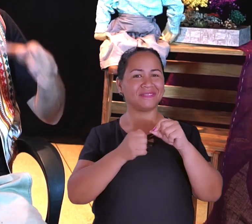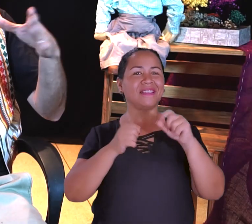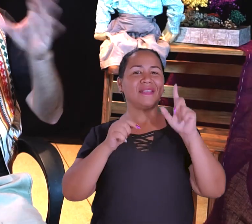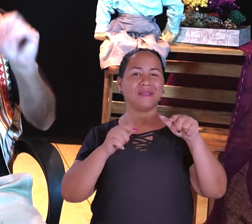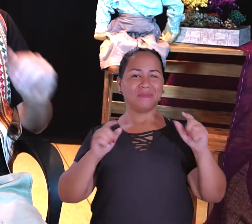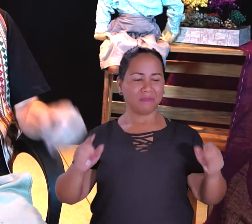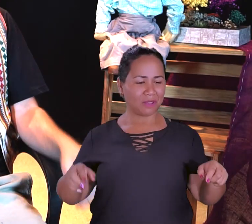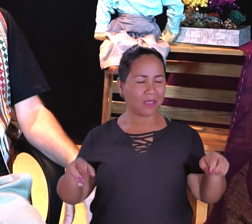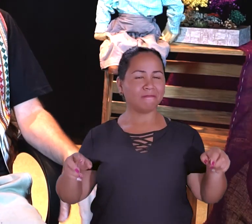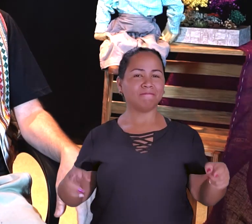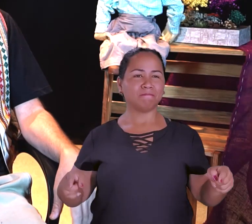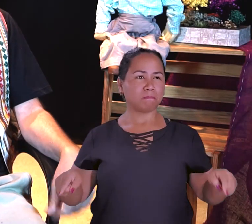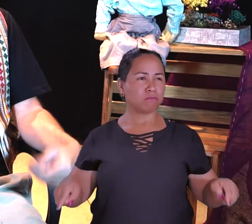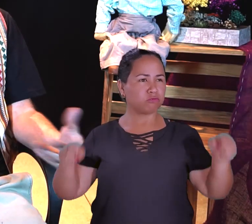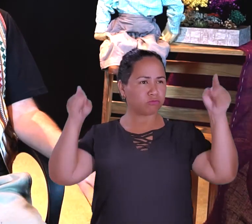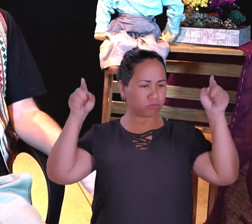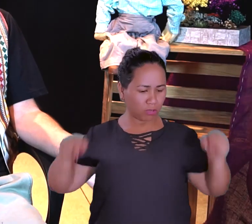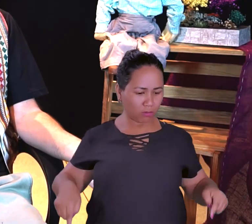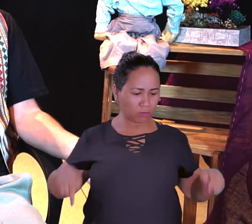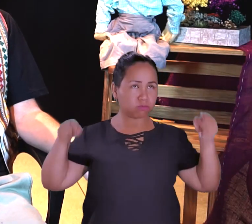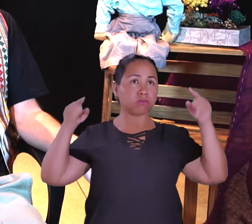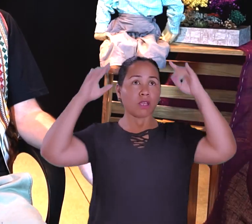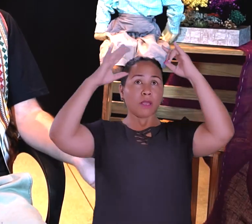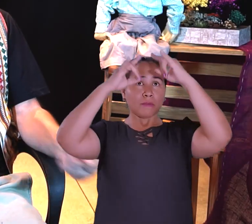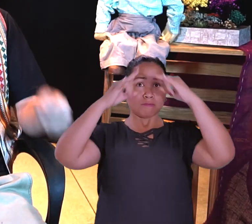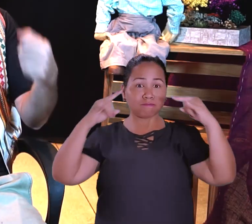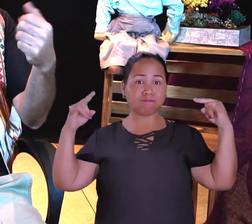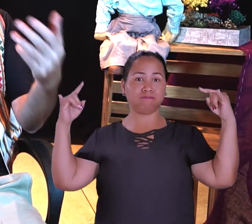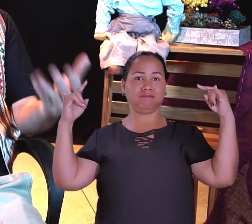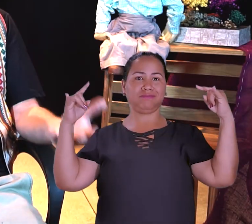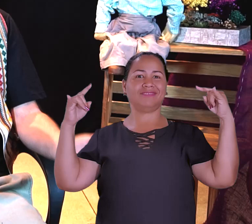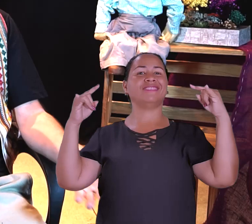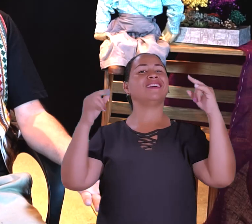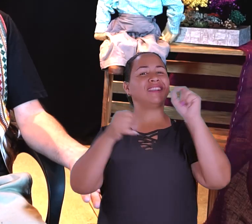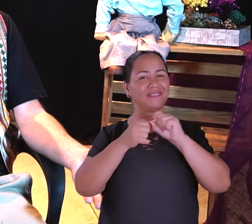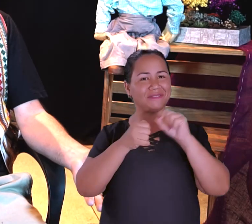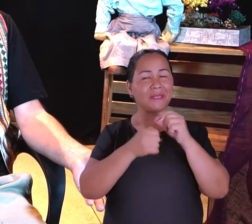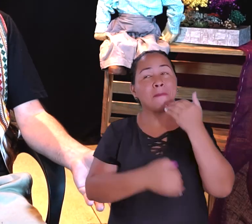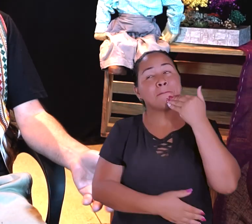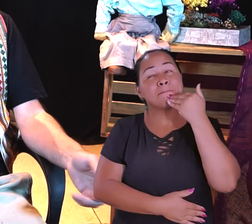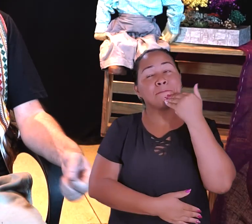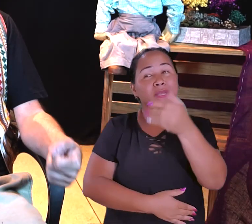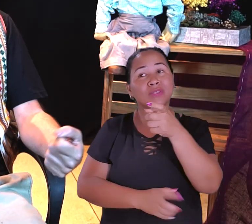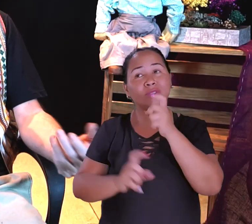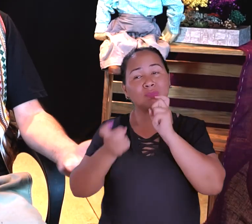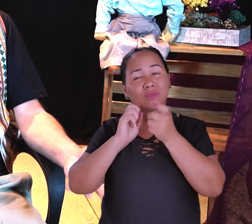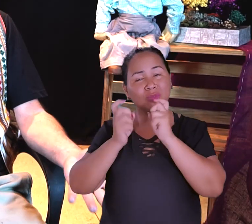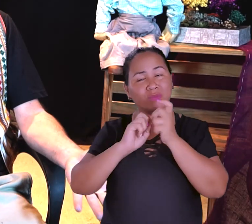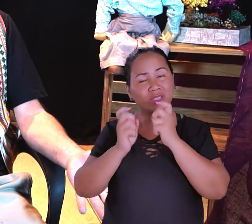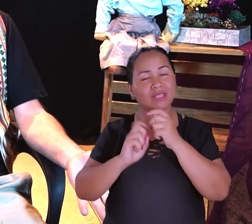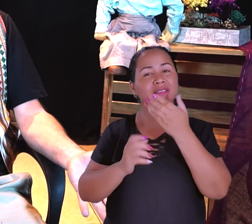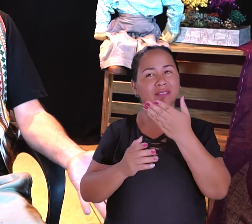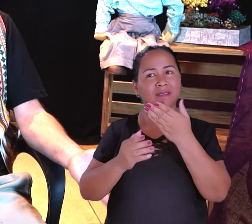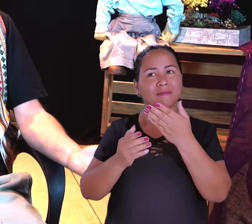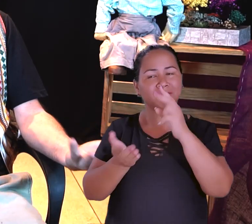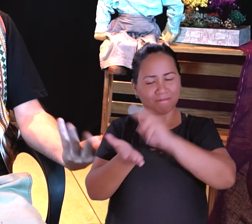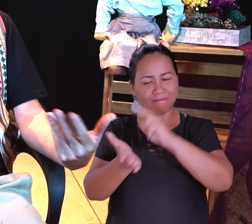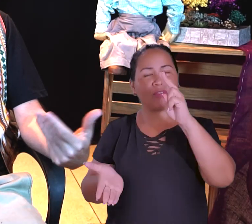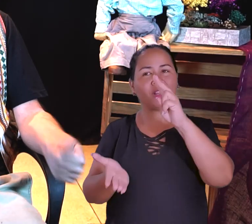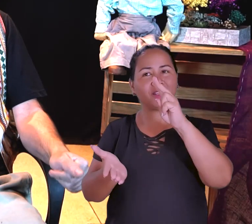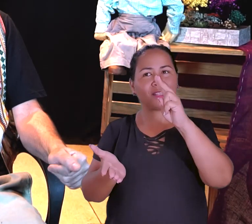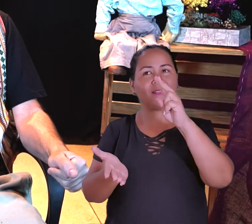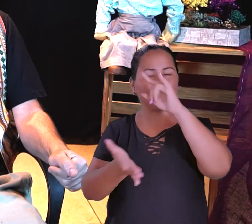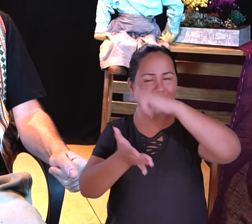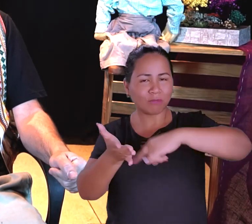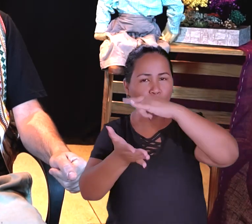de 10 por 5 metros. E foi assim que a gente fez. Pedimos autorização para a administração regional, nos foi dada a autorização, a